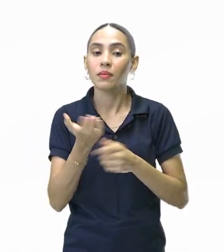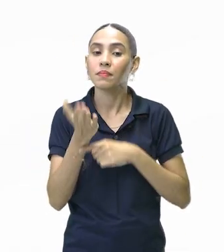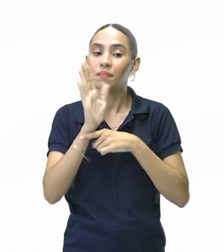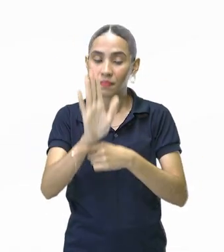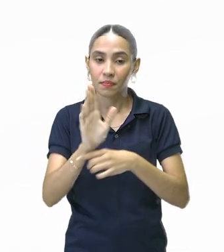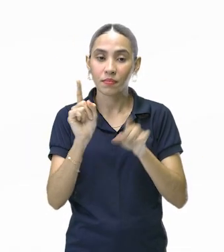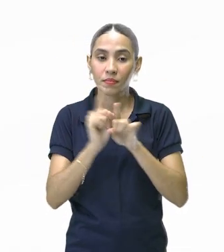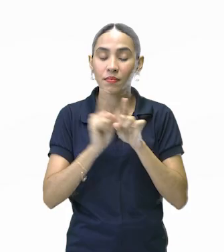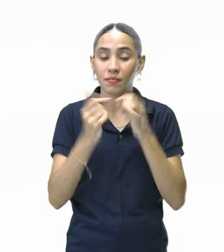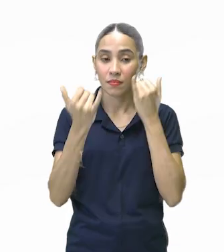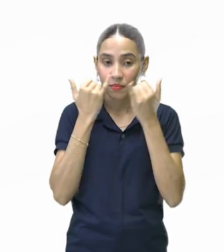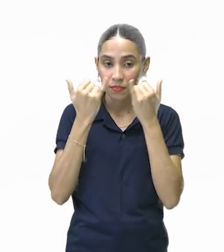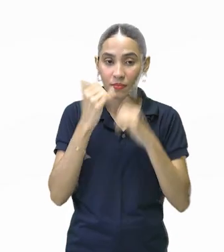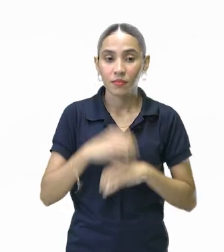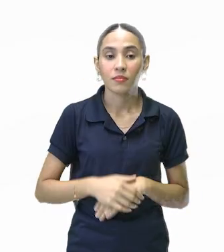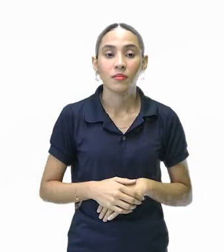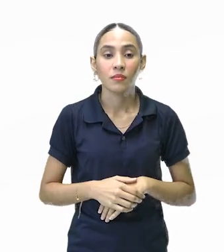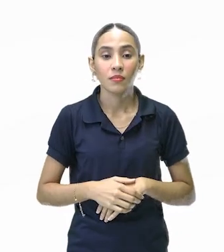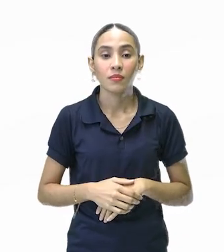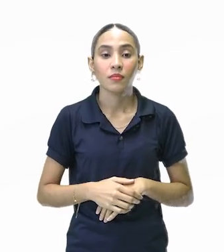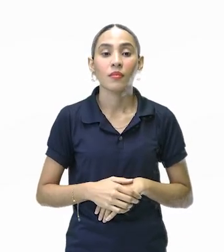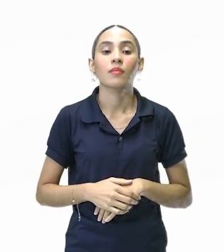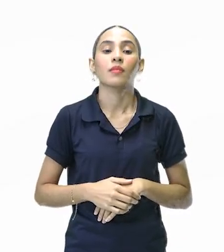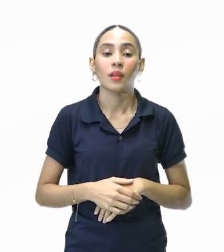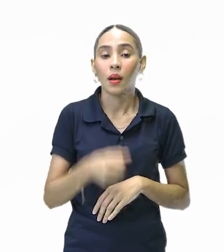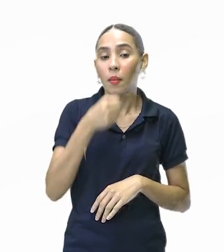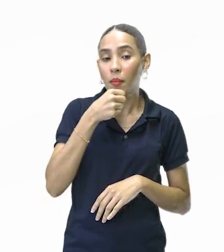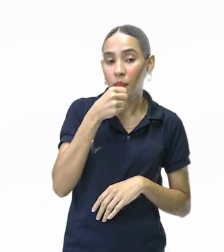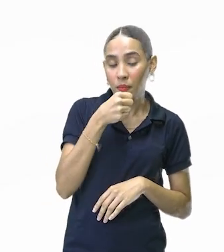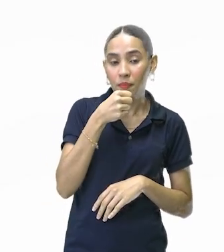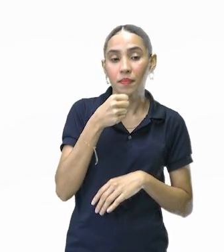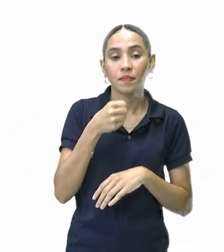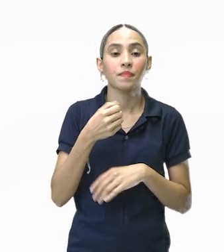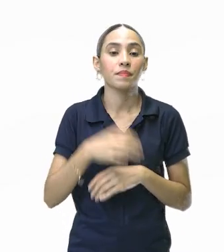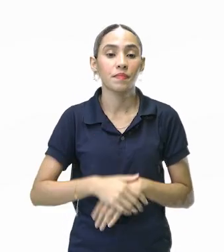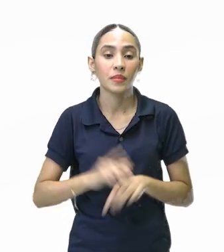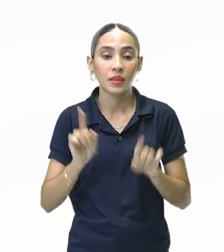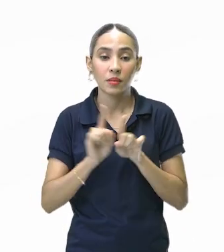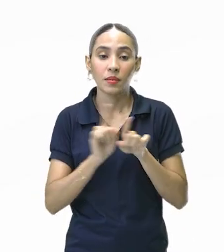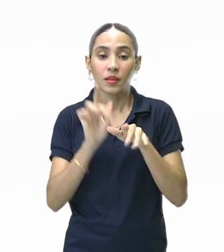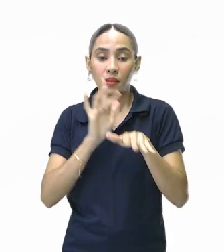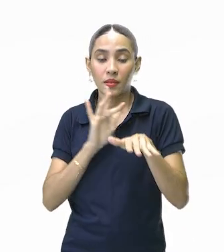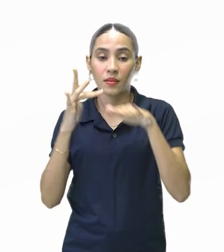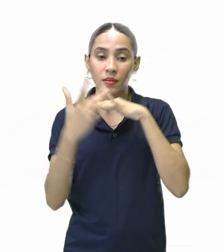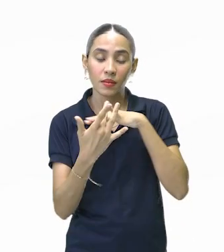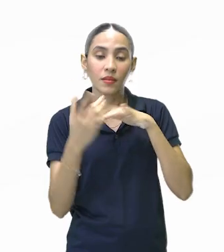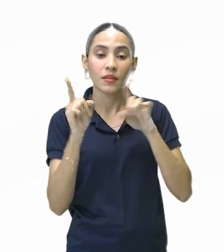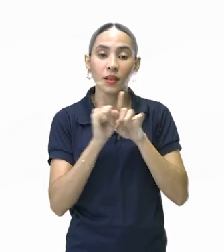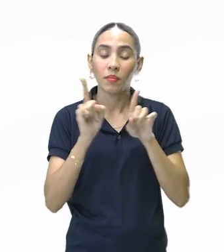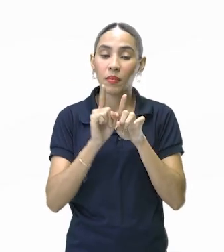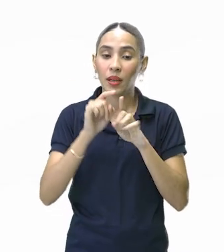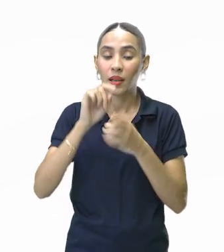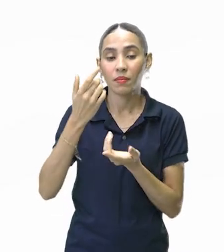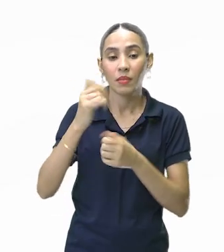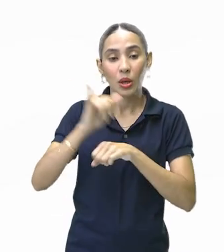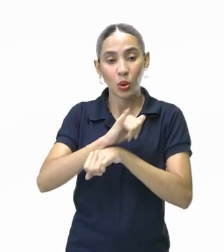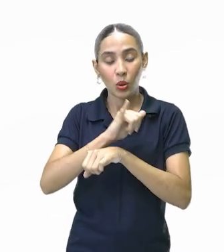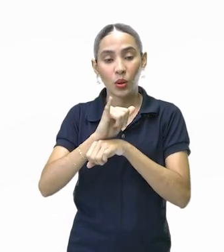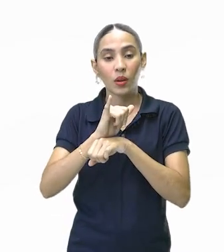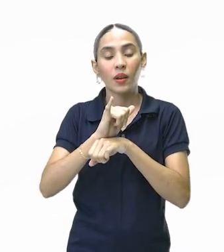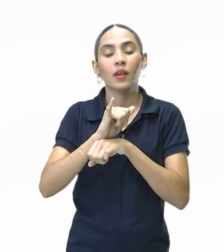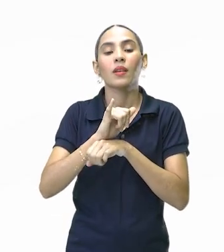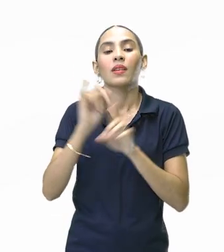auxiliar e trazer essas informações, podcasts com entrevistas, as redes sociais e canais no YouTube